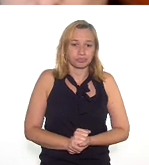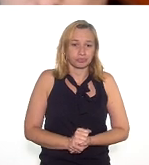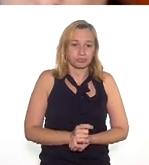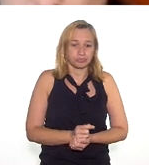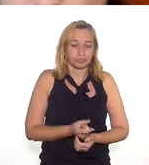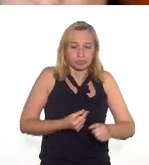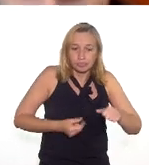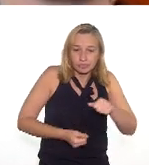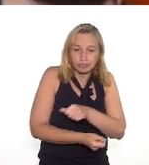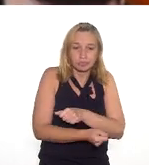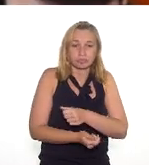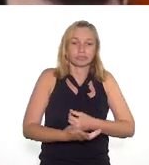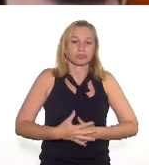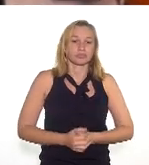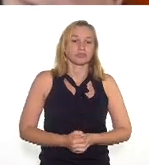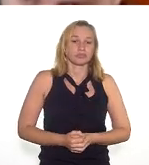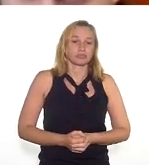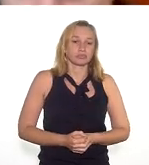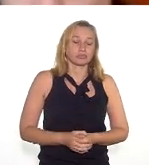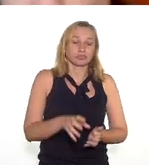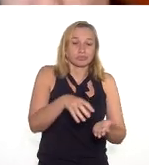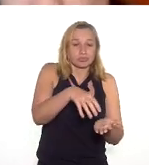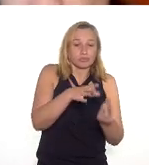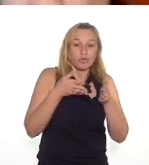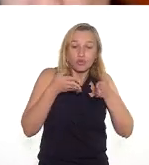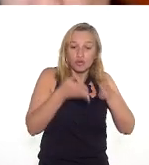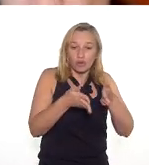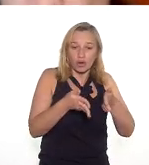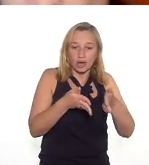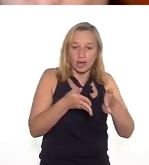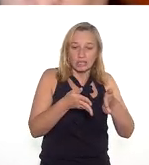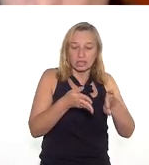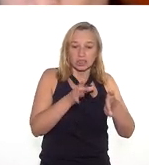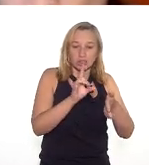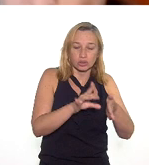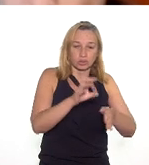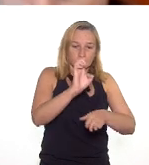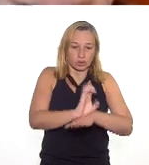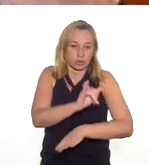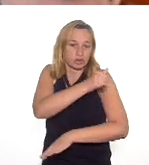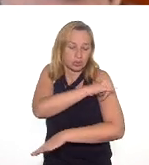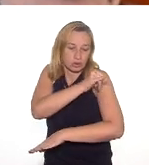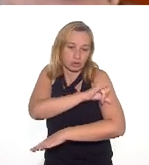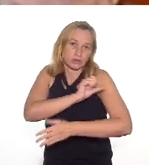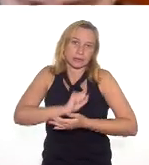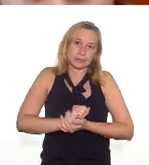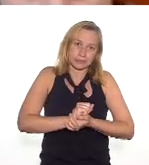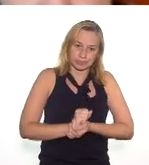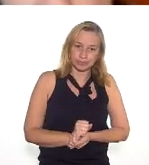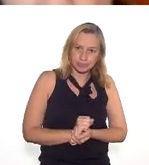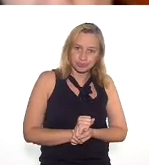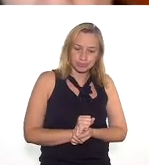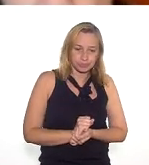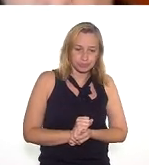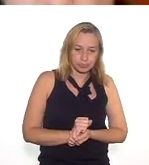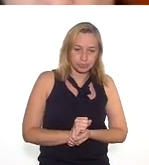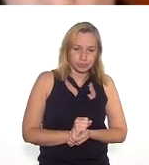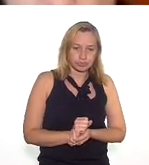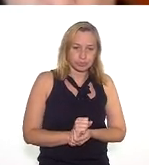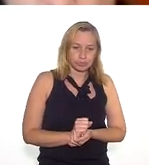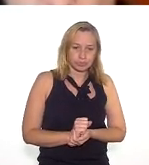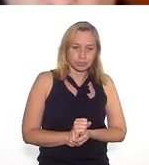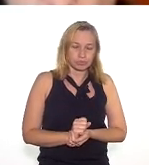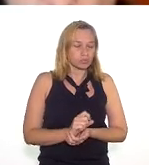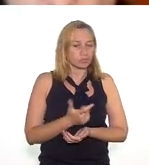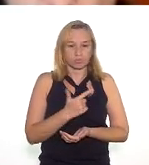aplicação fosse concentrada, que arrecadasse no Estado do Rio de Janeiro, fosse aplicado no Rio de Janeiro. Não, em princípio,